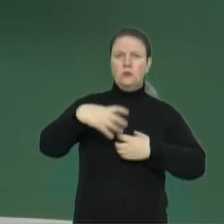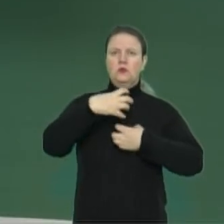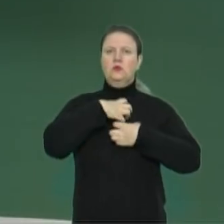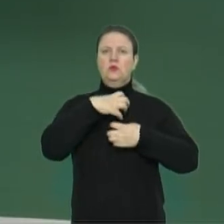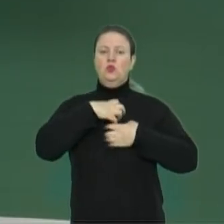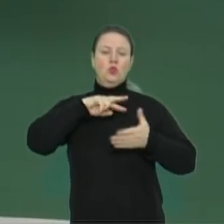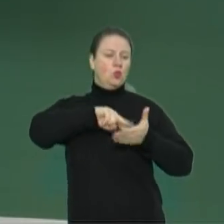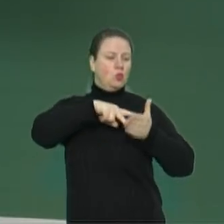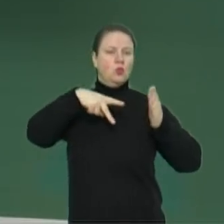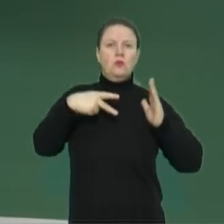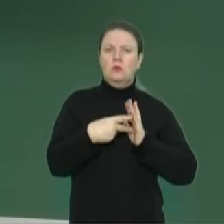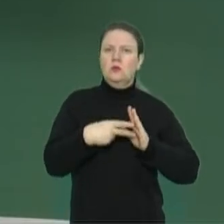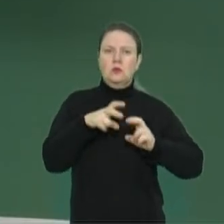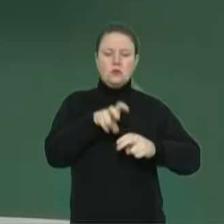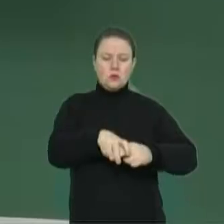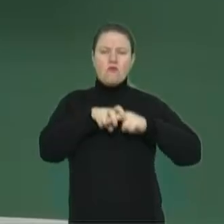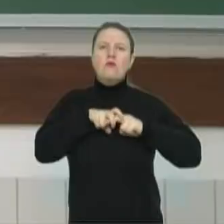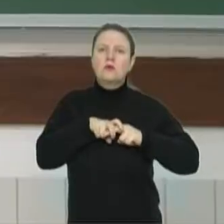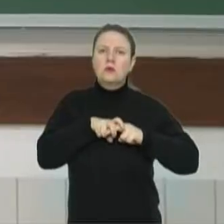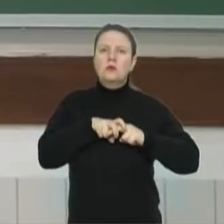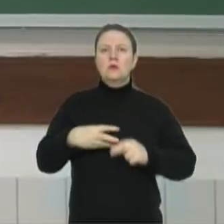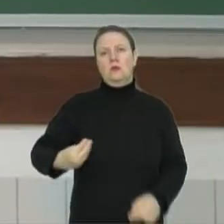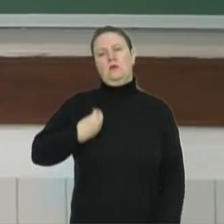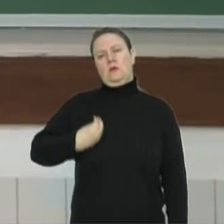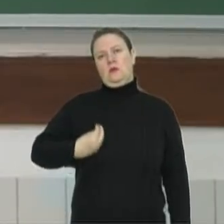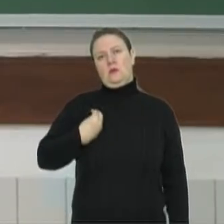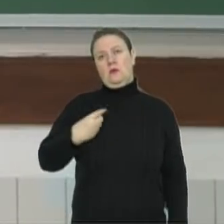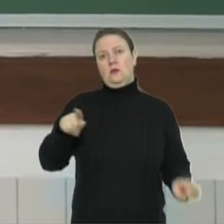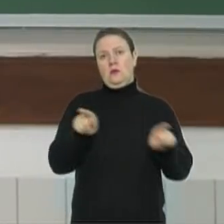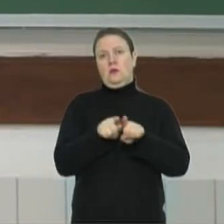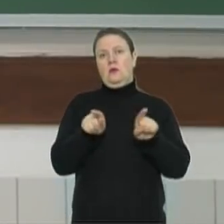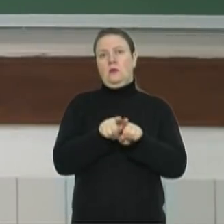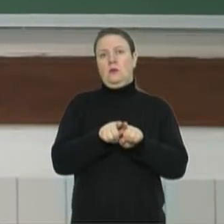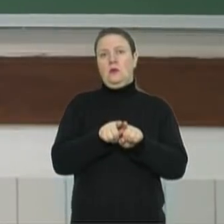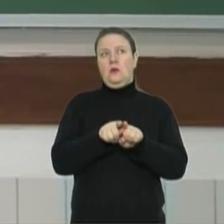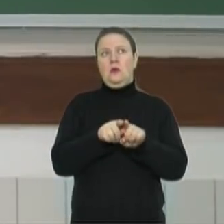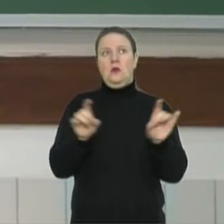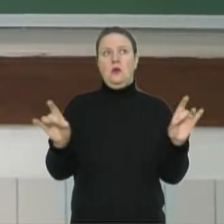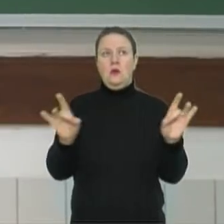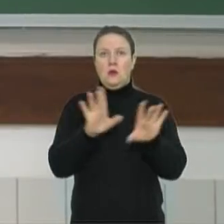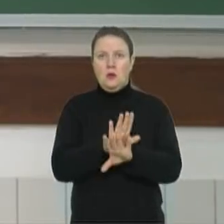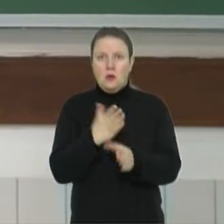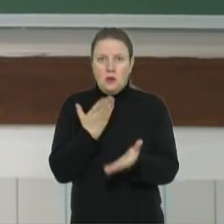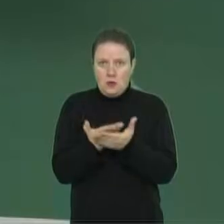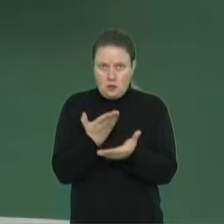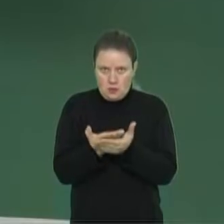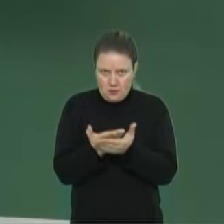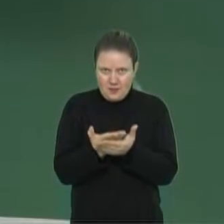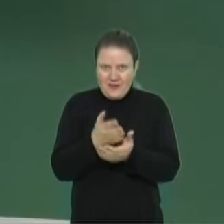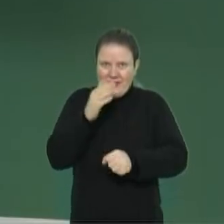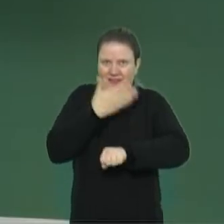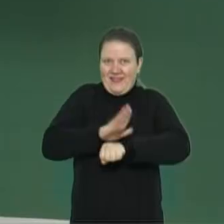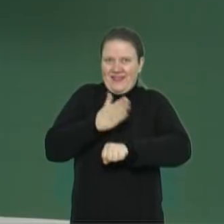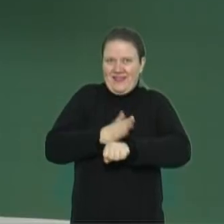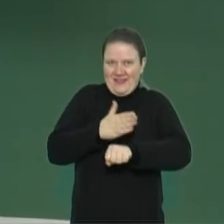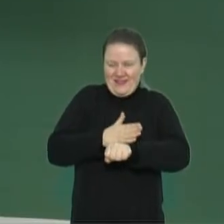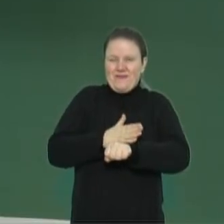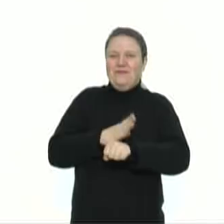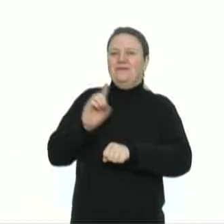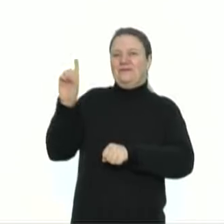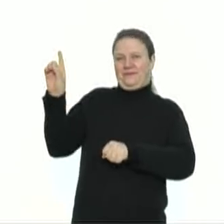ao ser, à existência, tá? E para fechar a nossa aula de hoje aí, temos um exercício sobre o Heidegger,